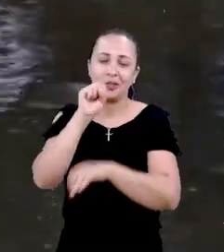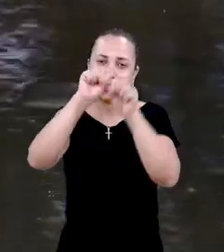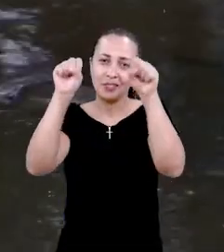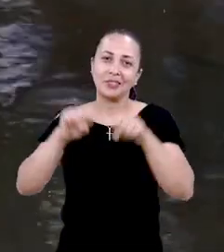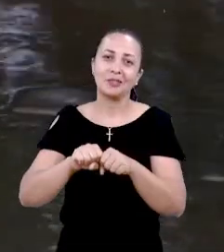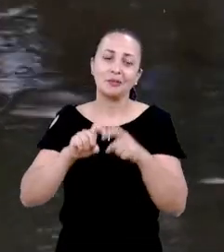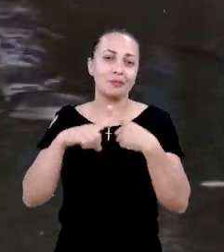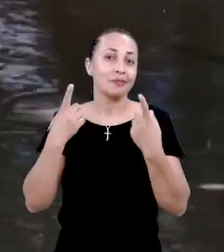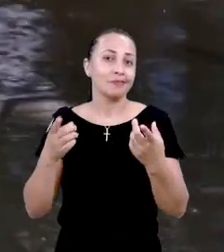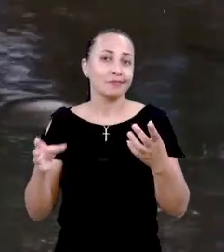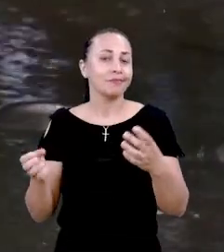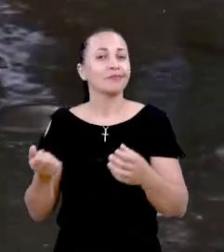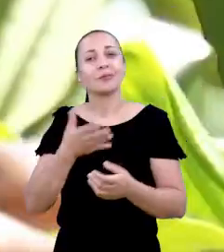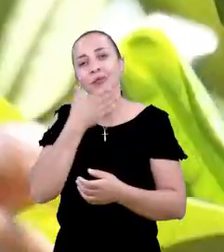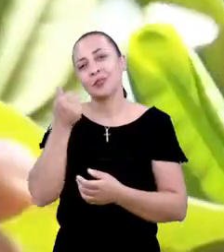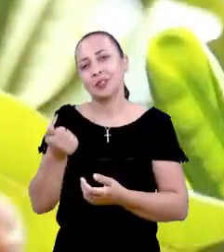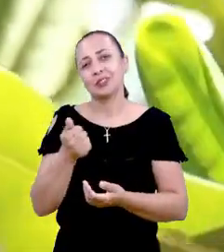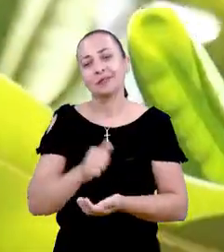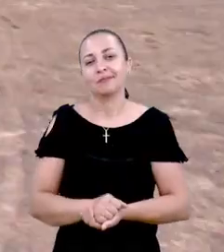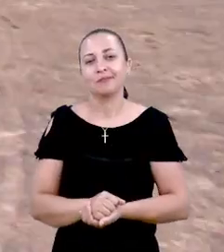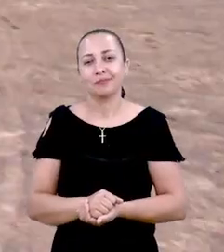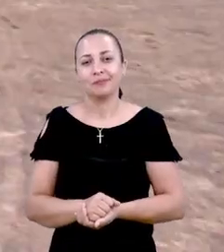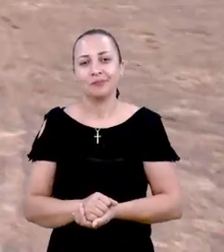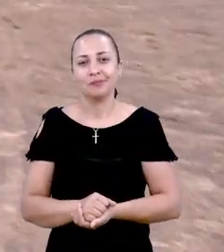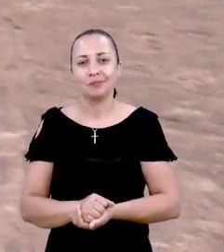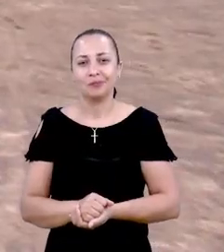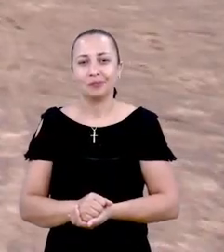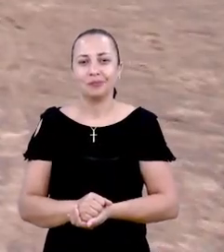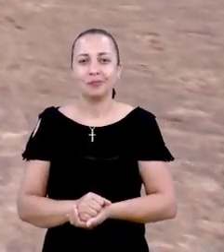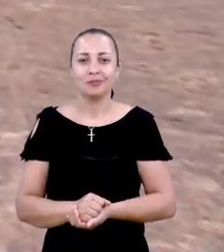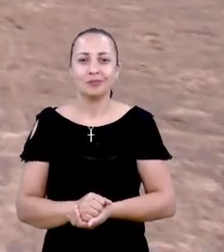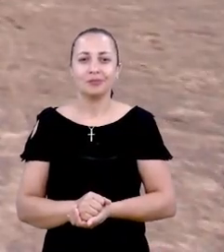si, a partir da recuperação.